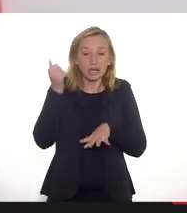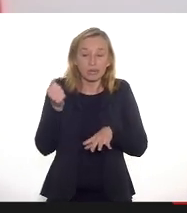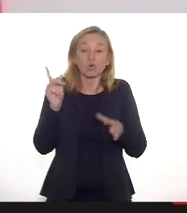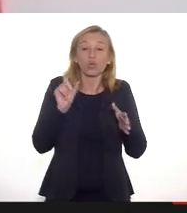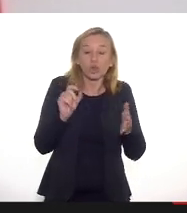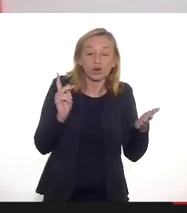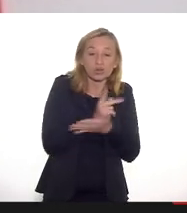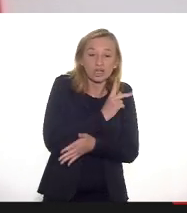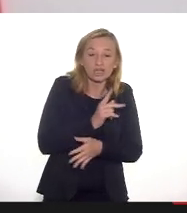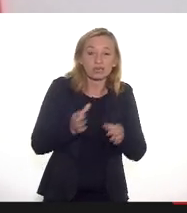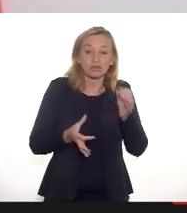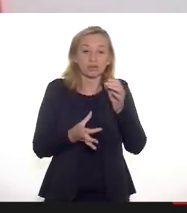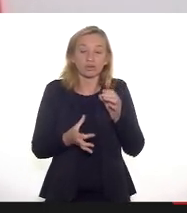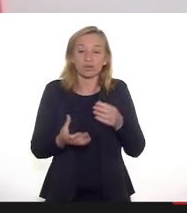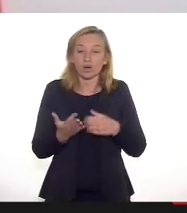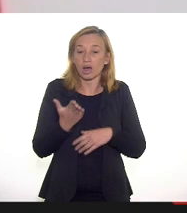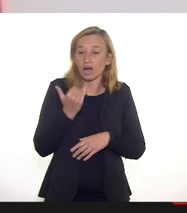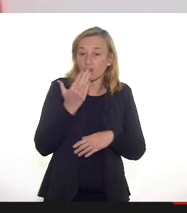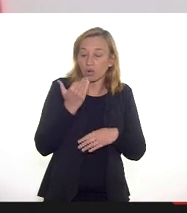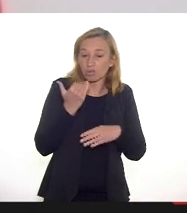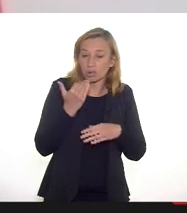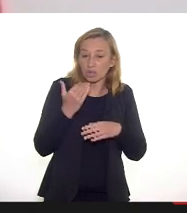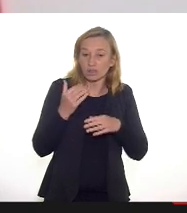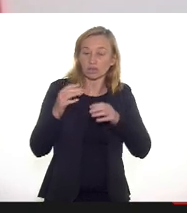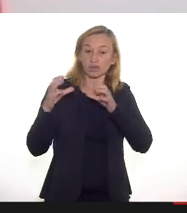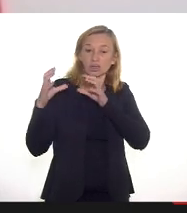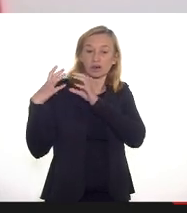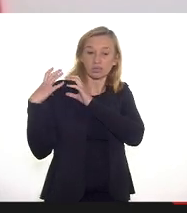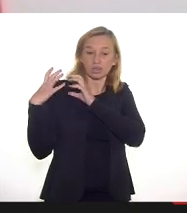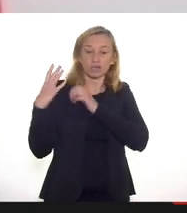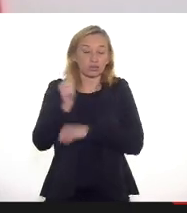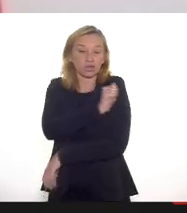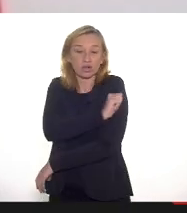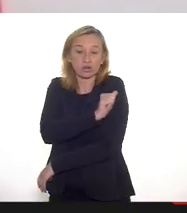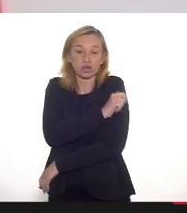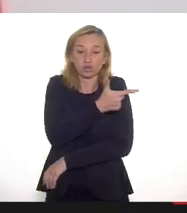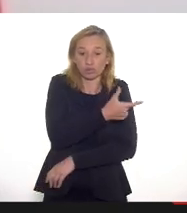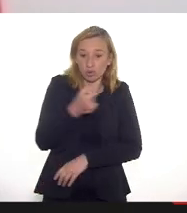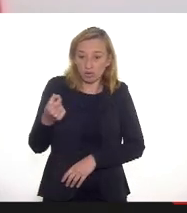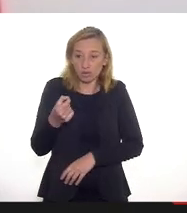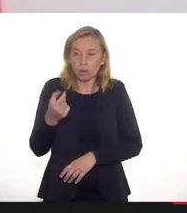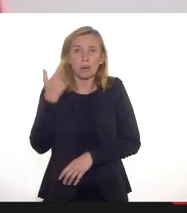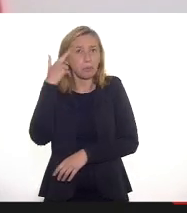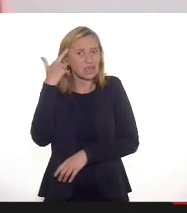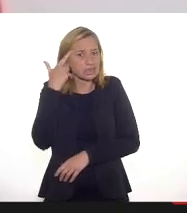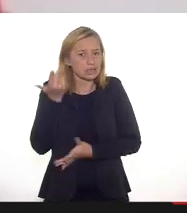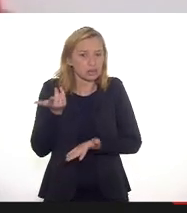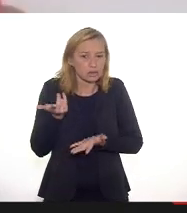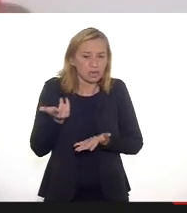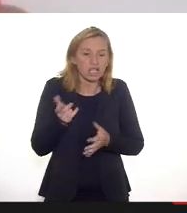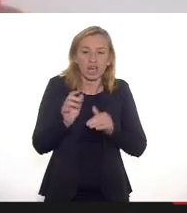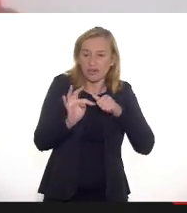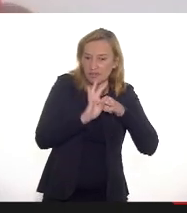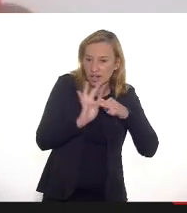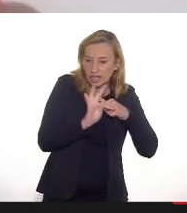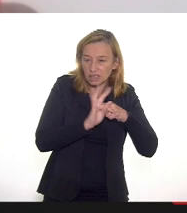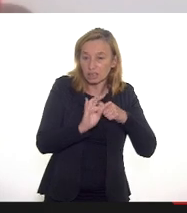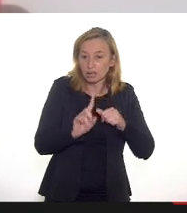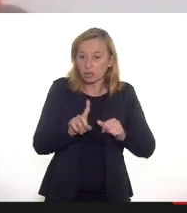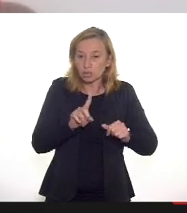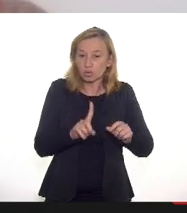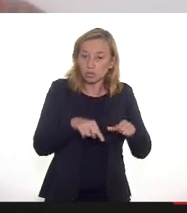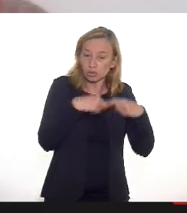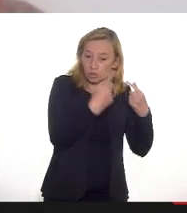aconteceu com a segurança alimentar dos alunos desde 2020. E isso pensando que a FAETEC, por outro lado,